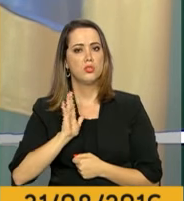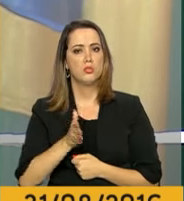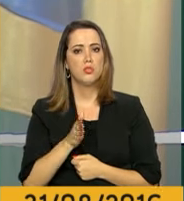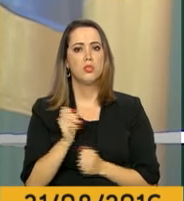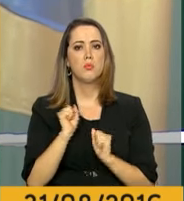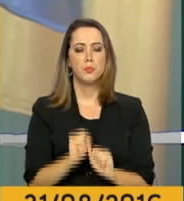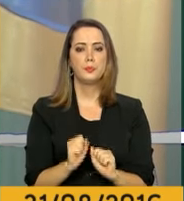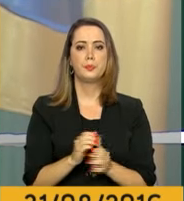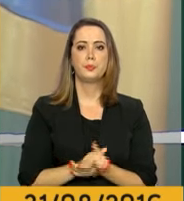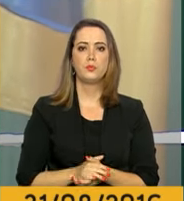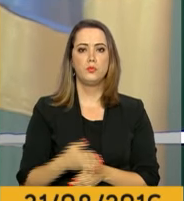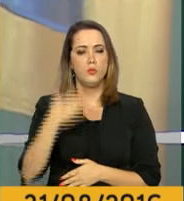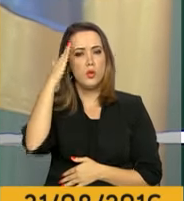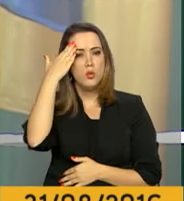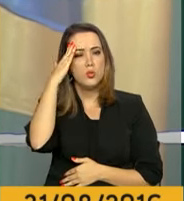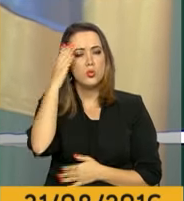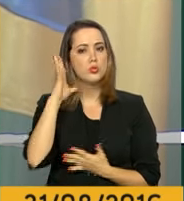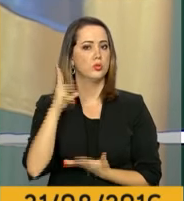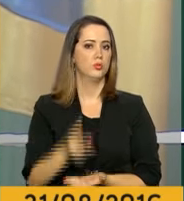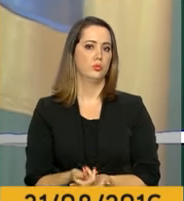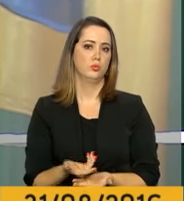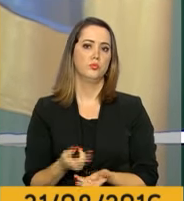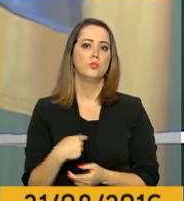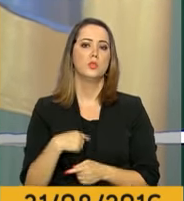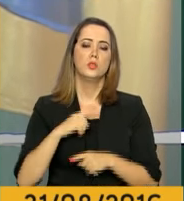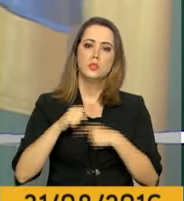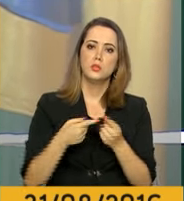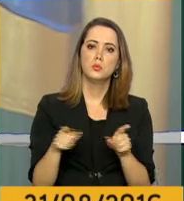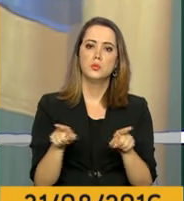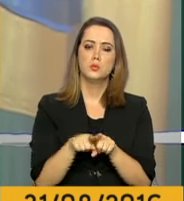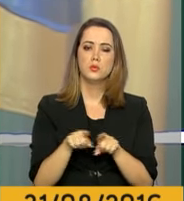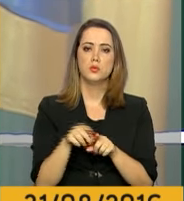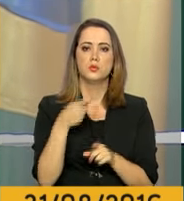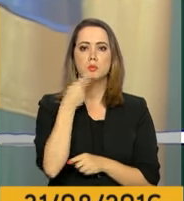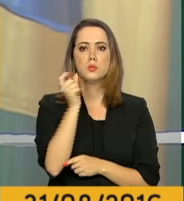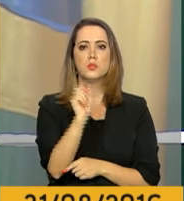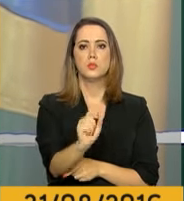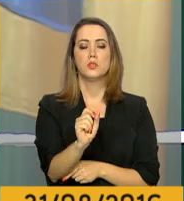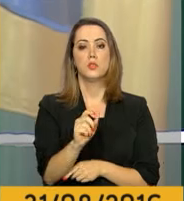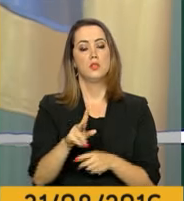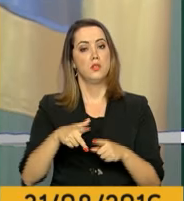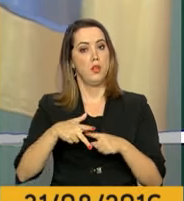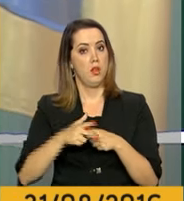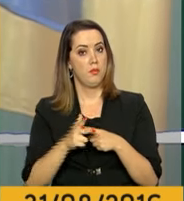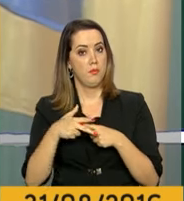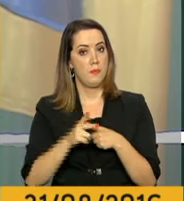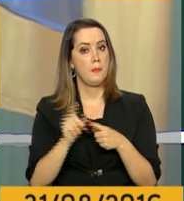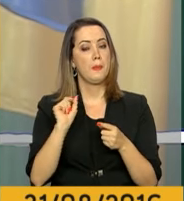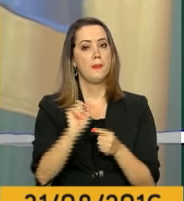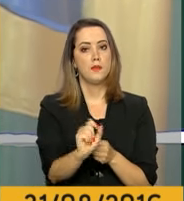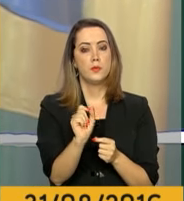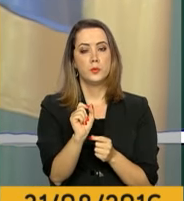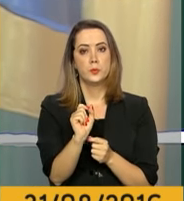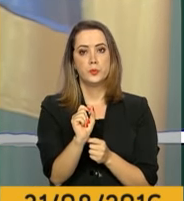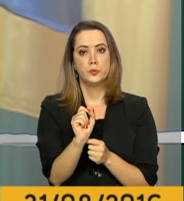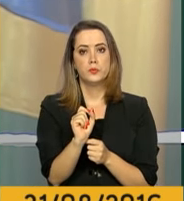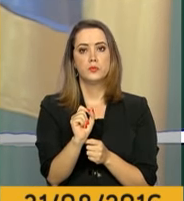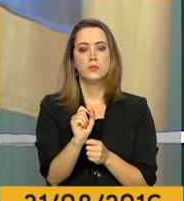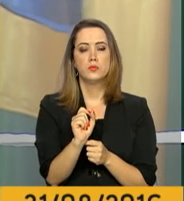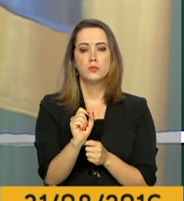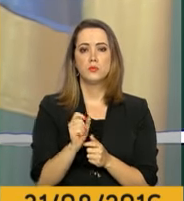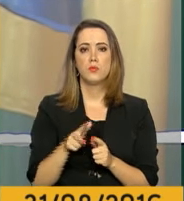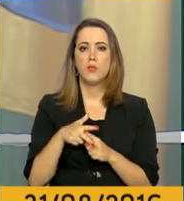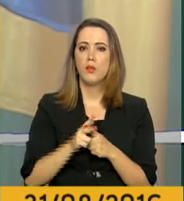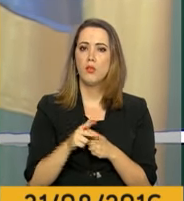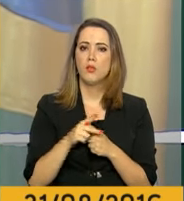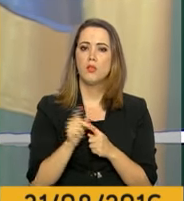esta compreensão. Como de resto, uma reforma sequencial seria